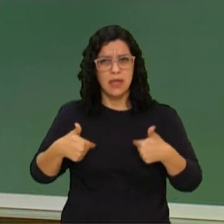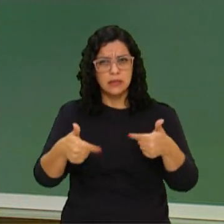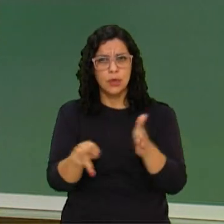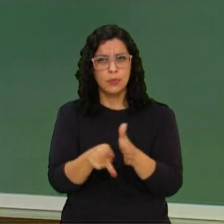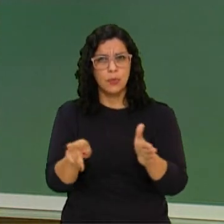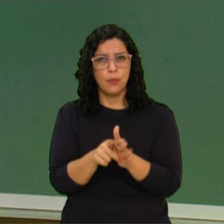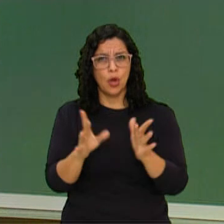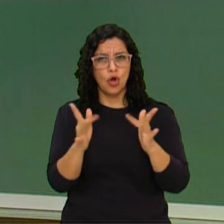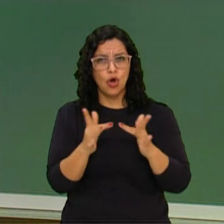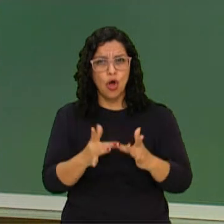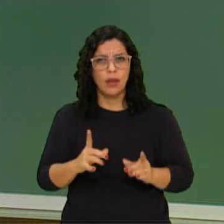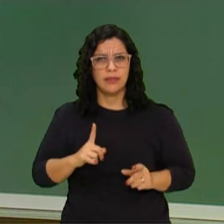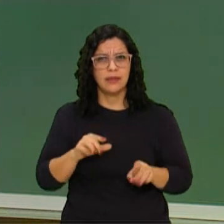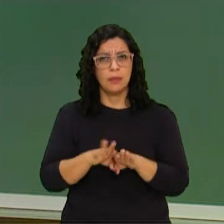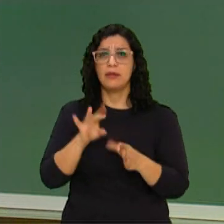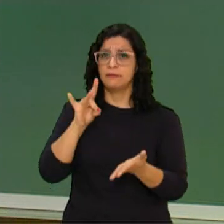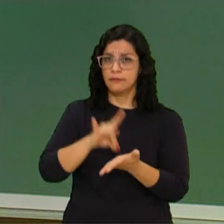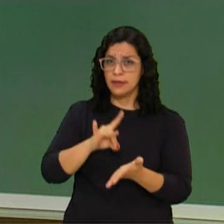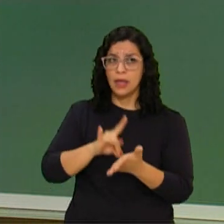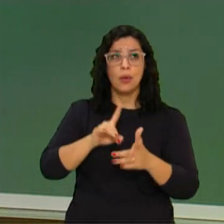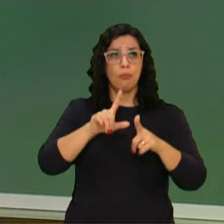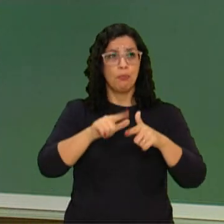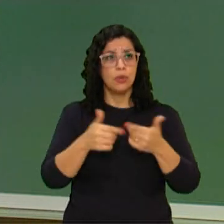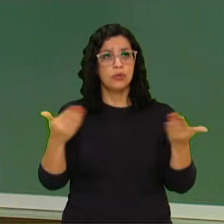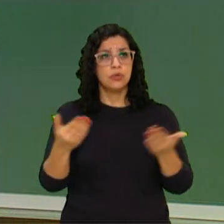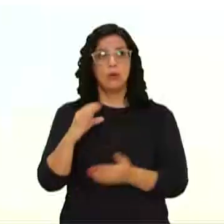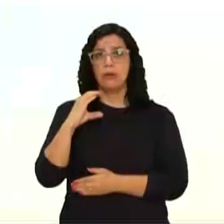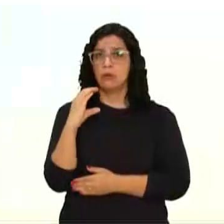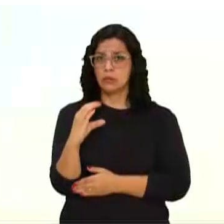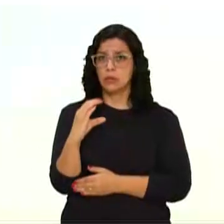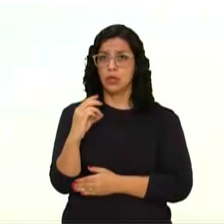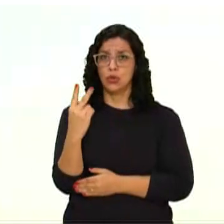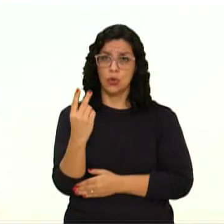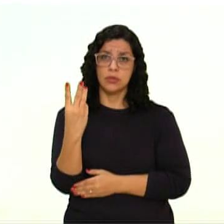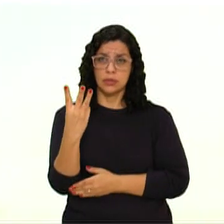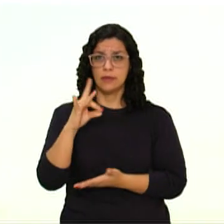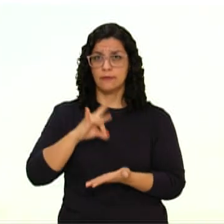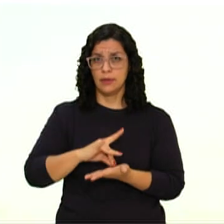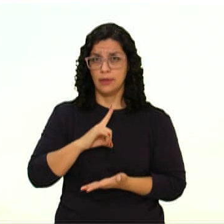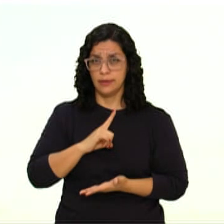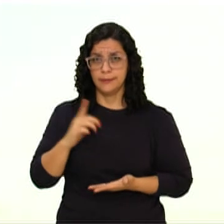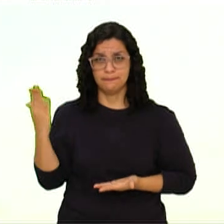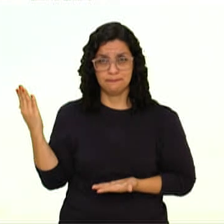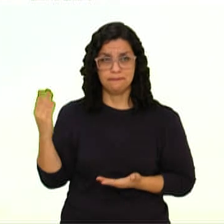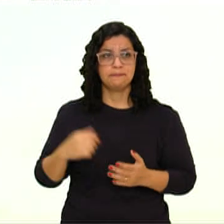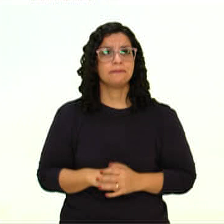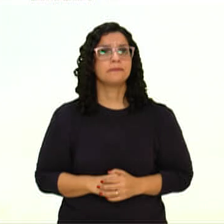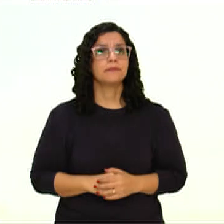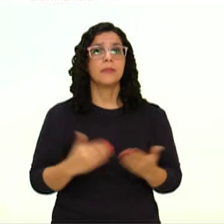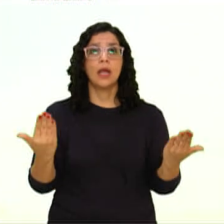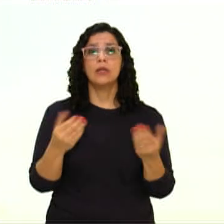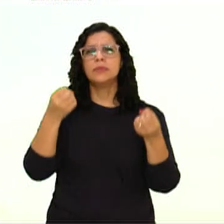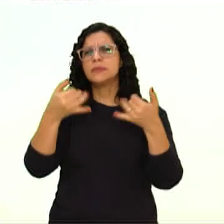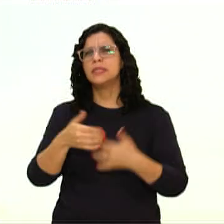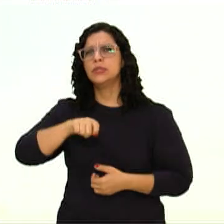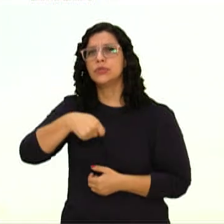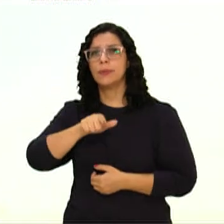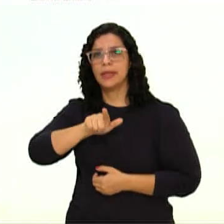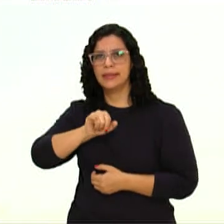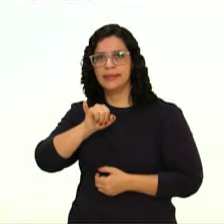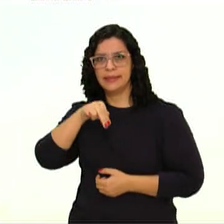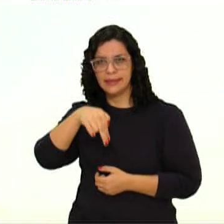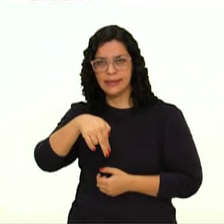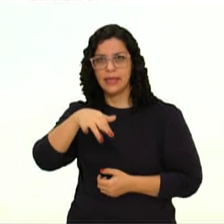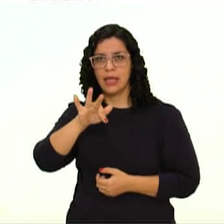processo de cicatrização. Também é verdadeira. Portanto, gente, somente a 2 e a 3 são verdadeiras. Muito bem. Vamos agora